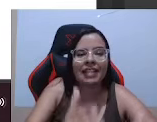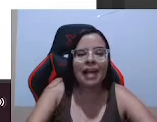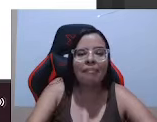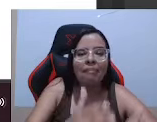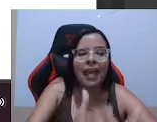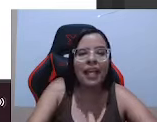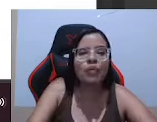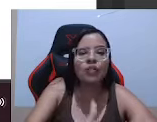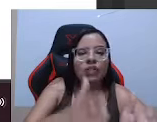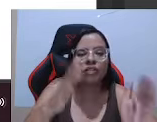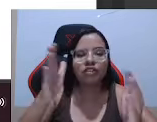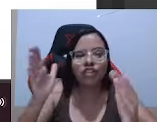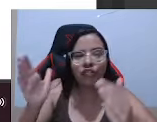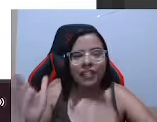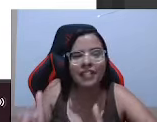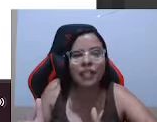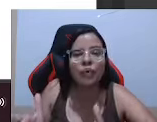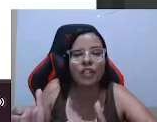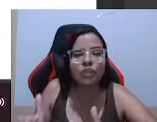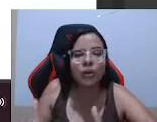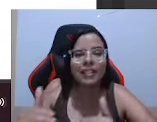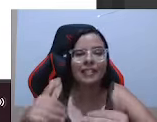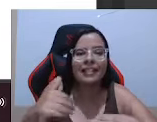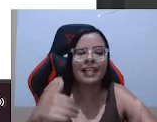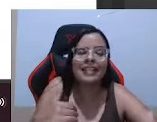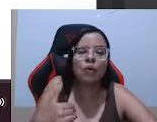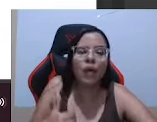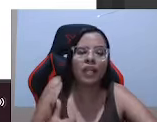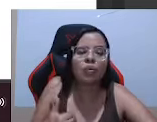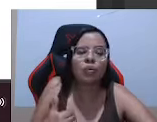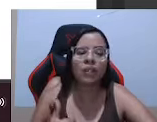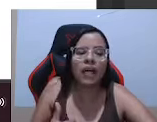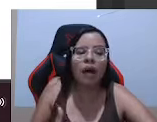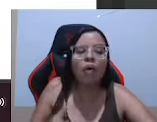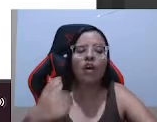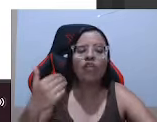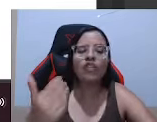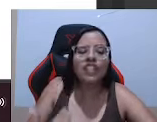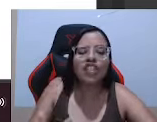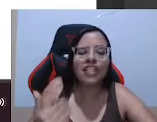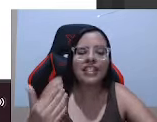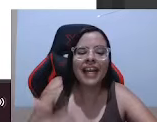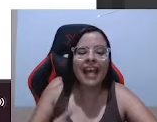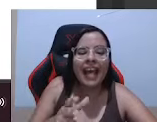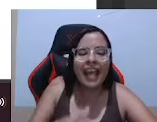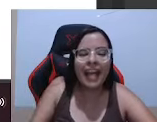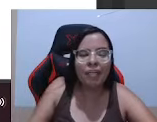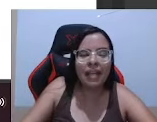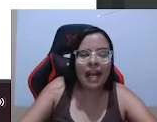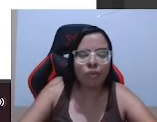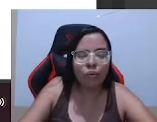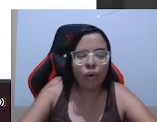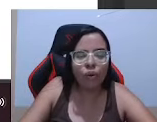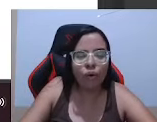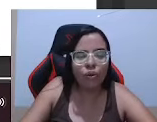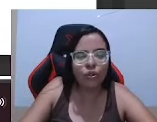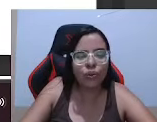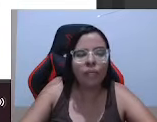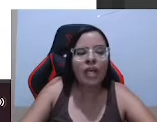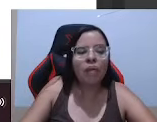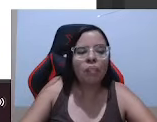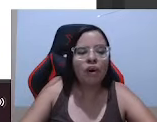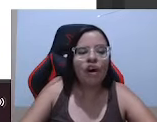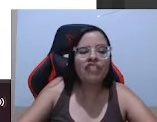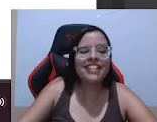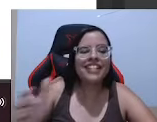você acertar menos de 25 questões de 50 no total, você já estará eliminado do